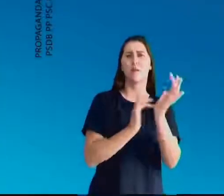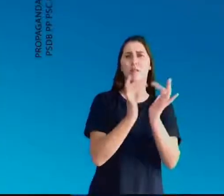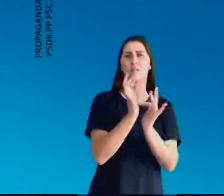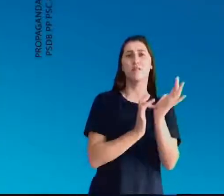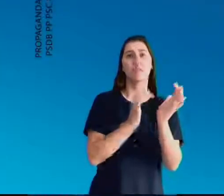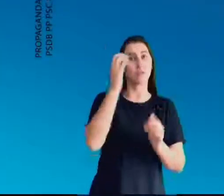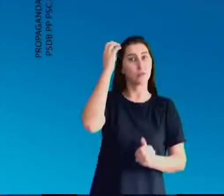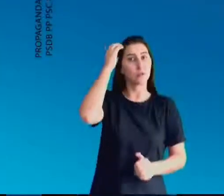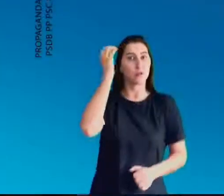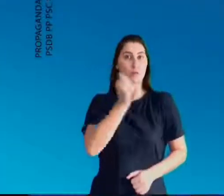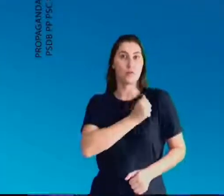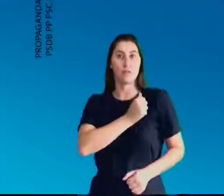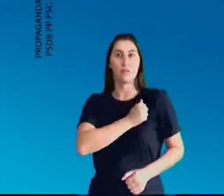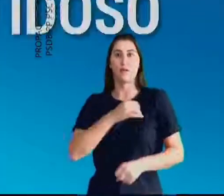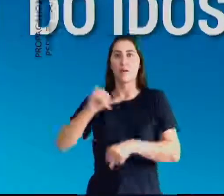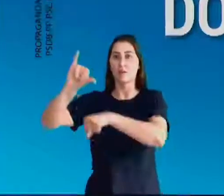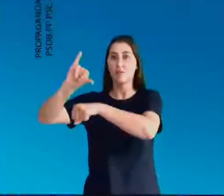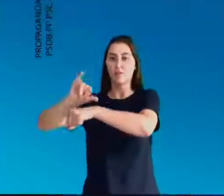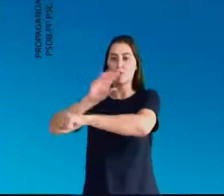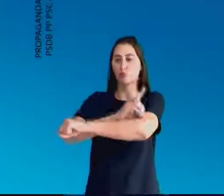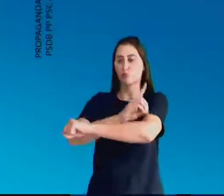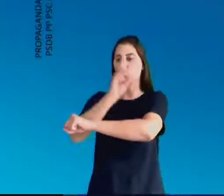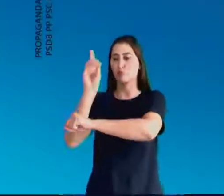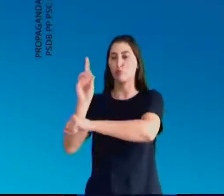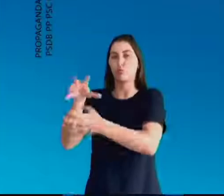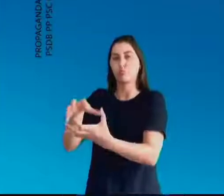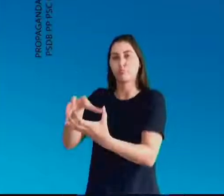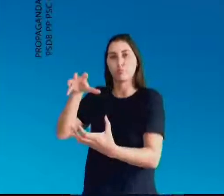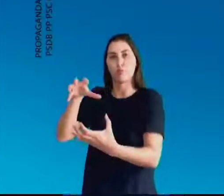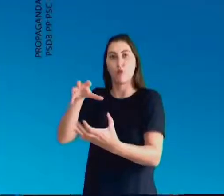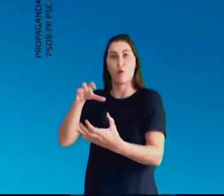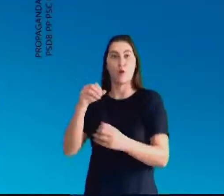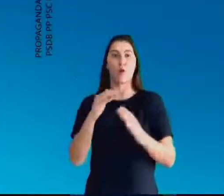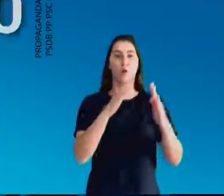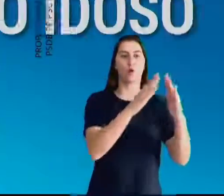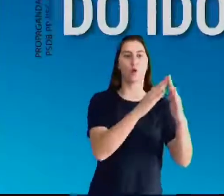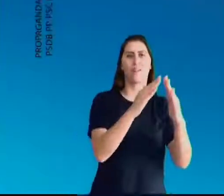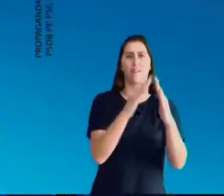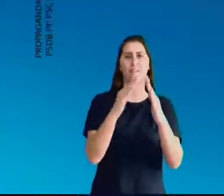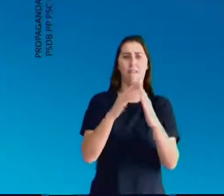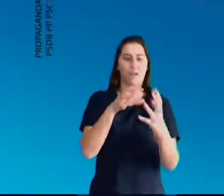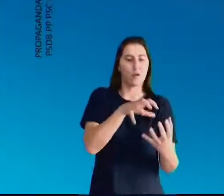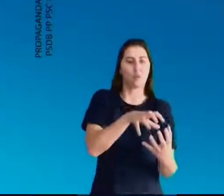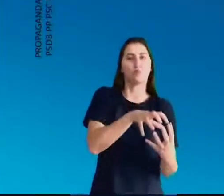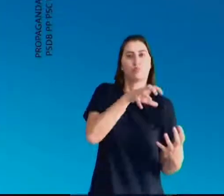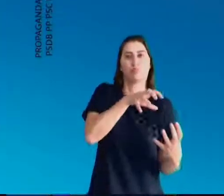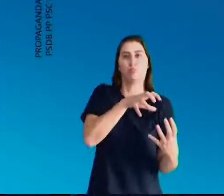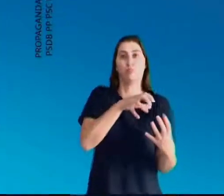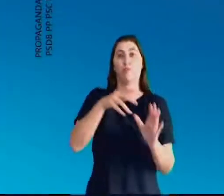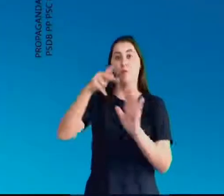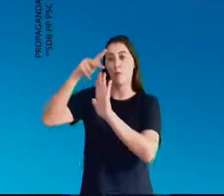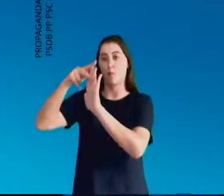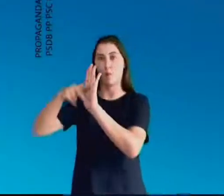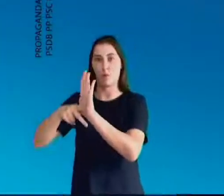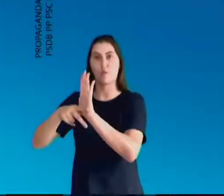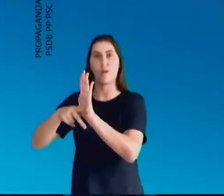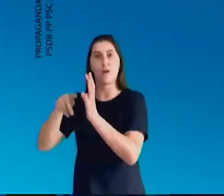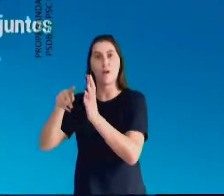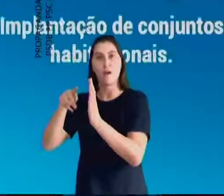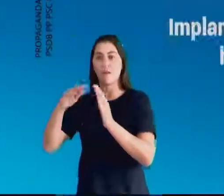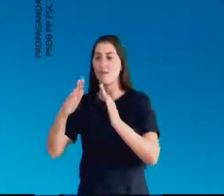escolas, Cristo Rei e Cango. Centro Dia do Idoso. Novo condomínio do